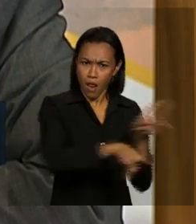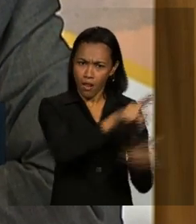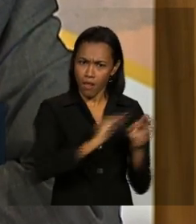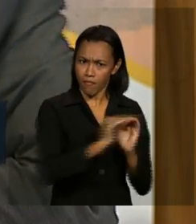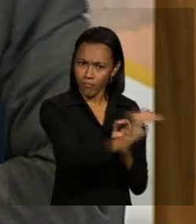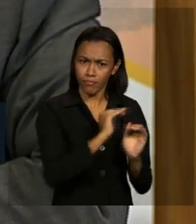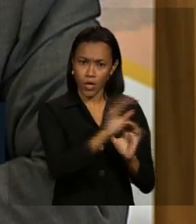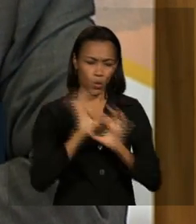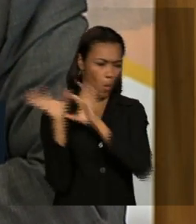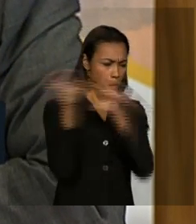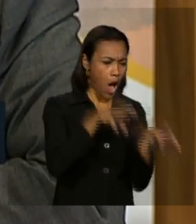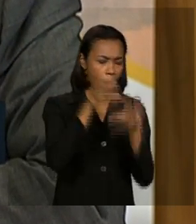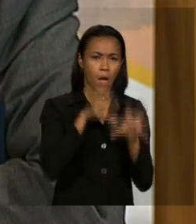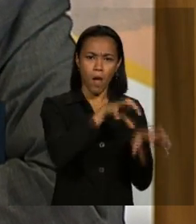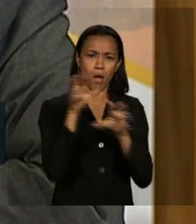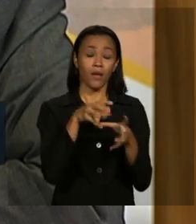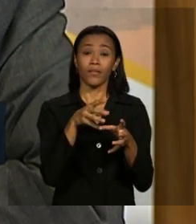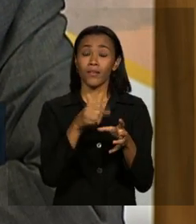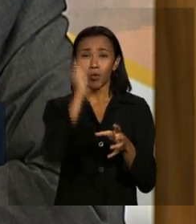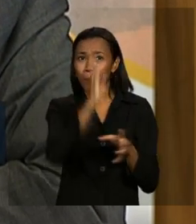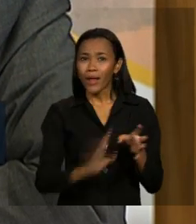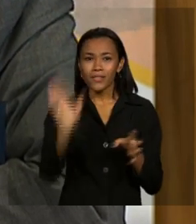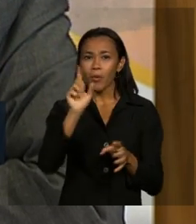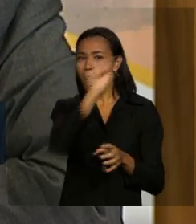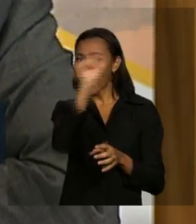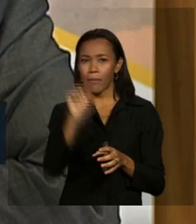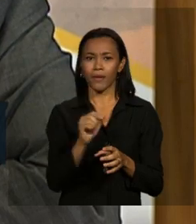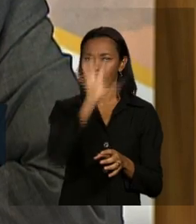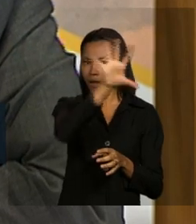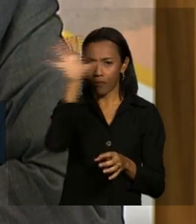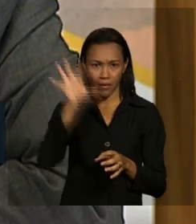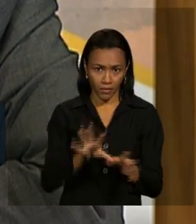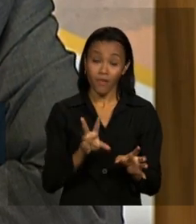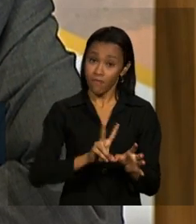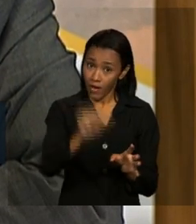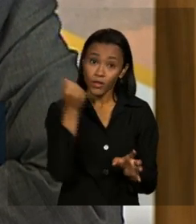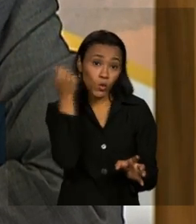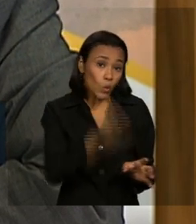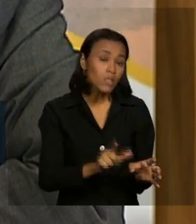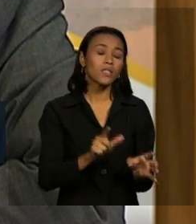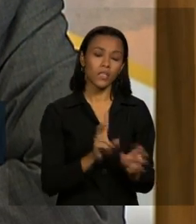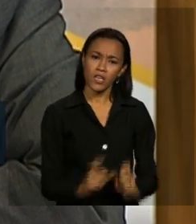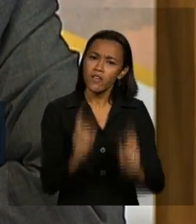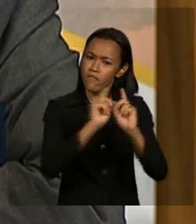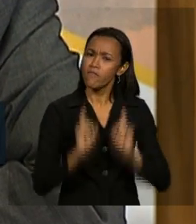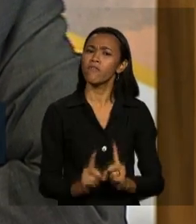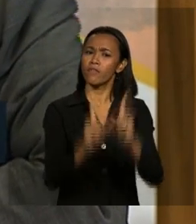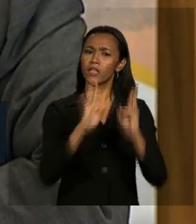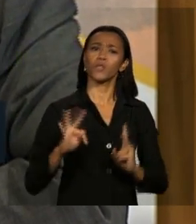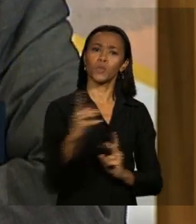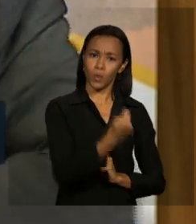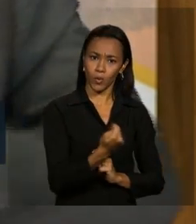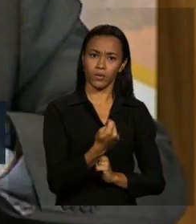os setores produtivos abrange o país de norte a sul Nós vamos conseguir vender toda a capacidade